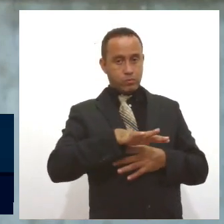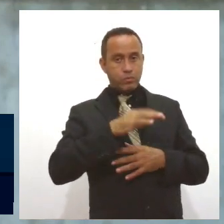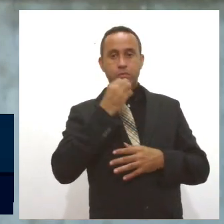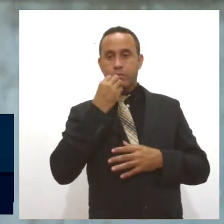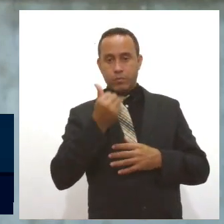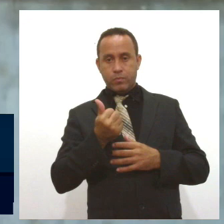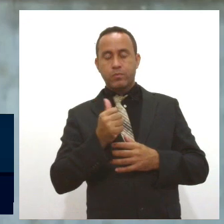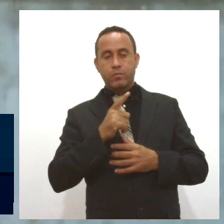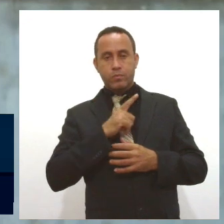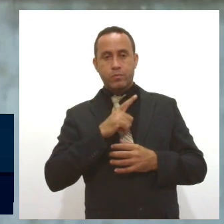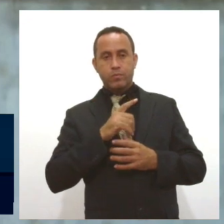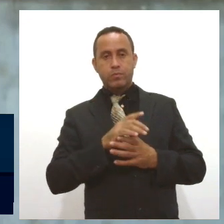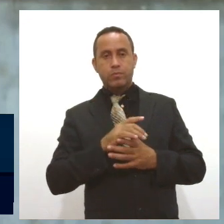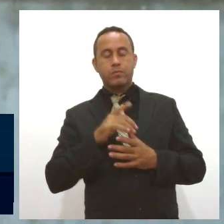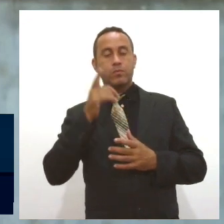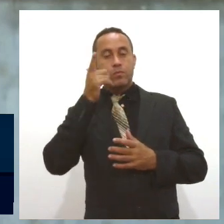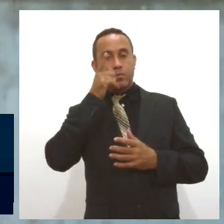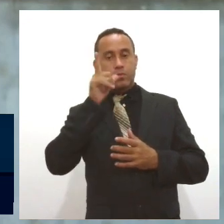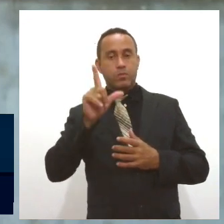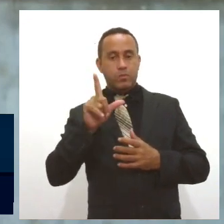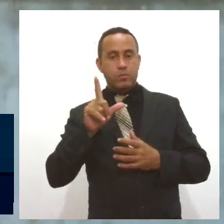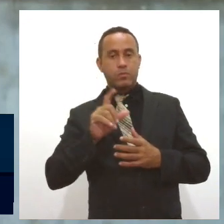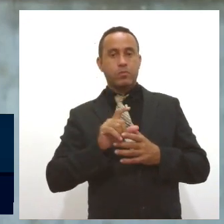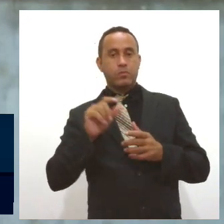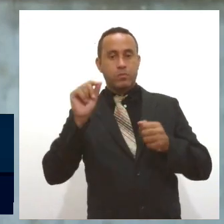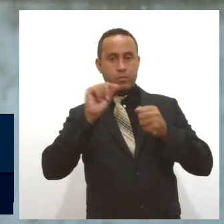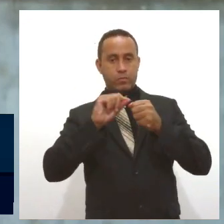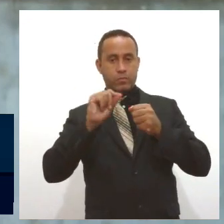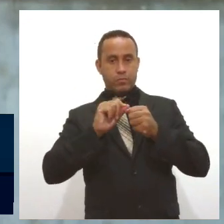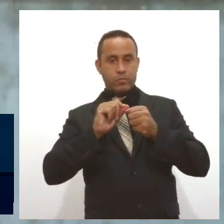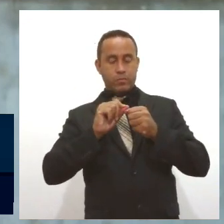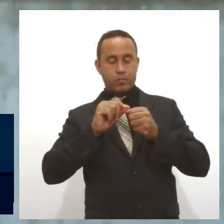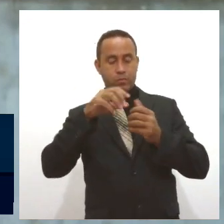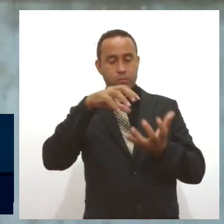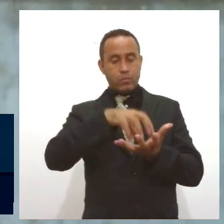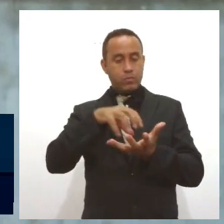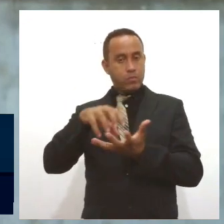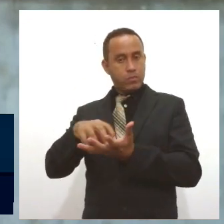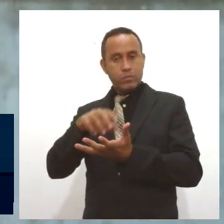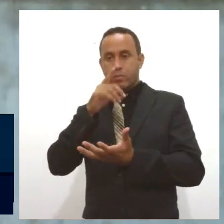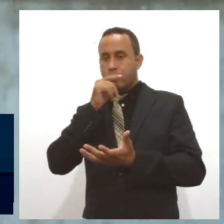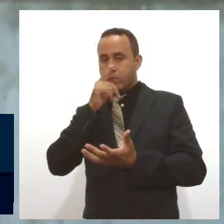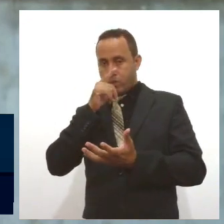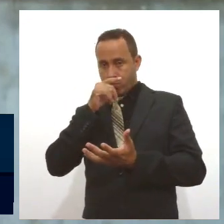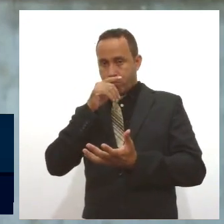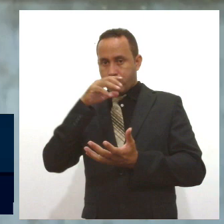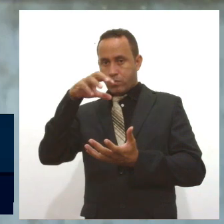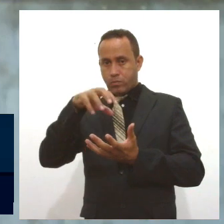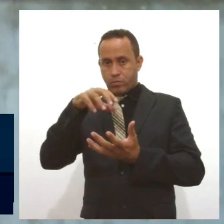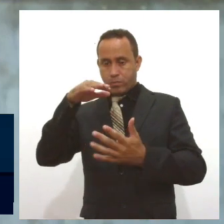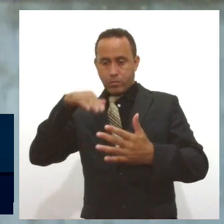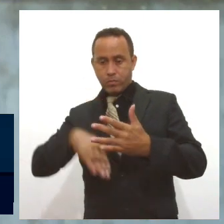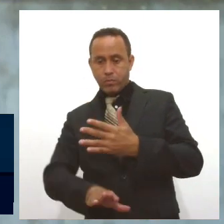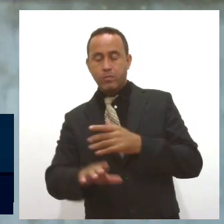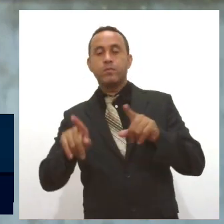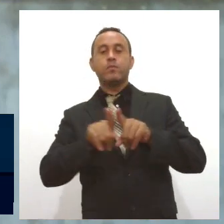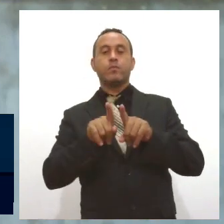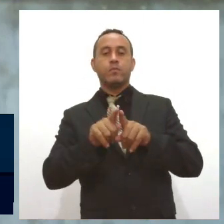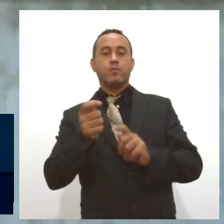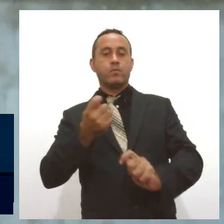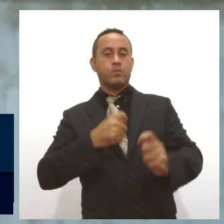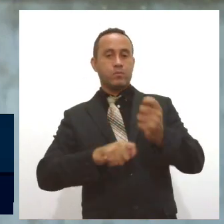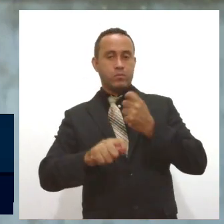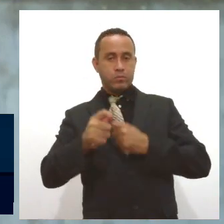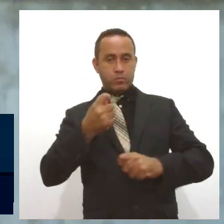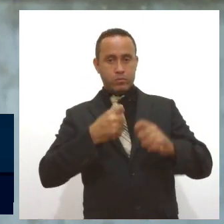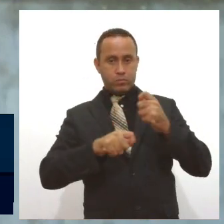favorável. Nós conseguimos recompor não só os reservatórios de superfície, mas também o reservatório subterrâneo. De qualquer